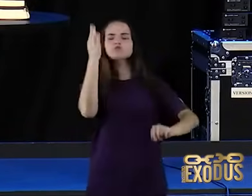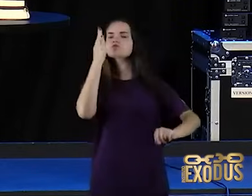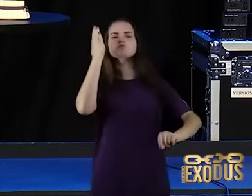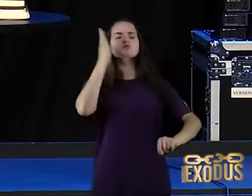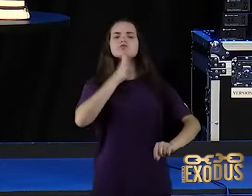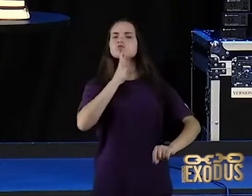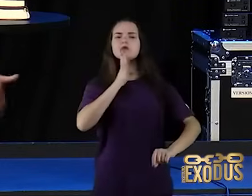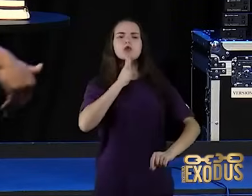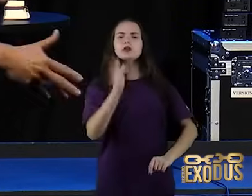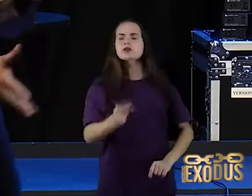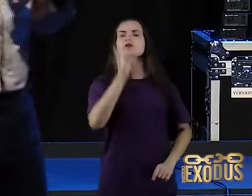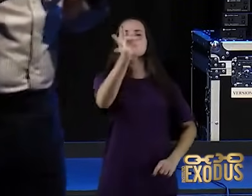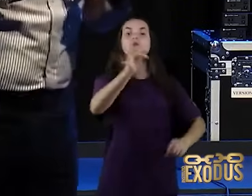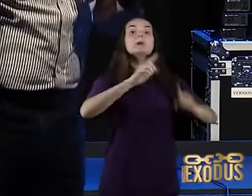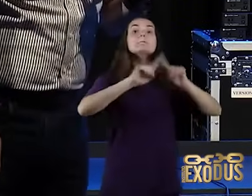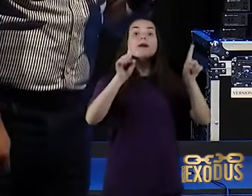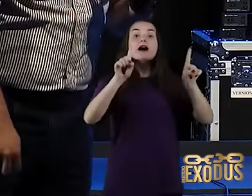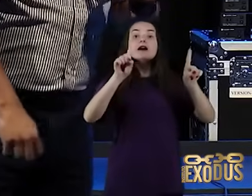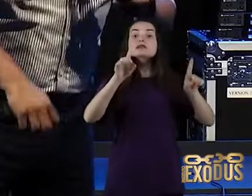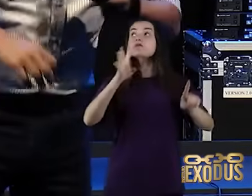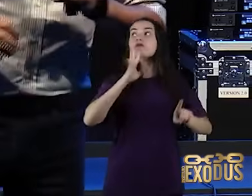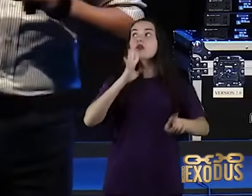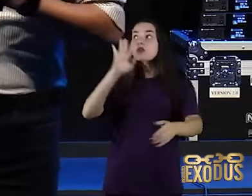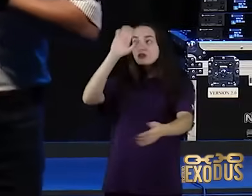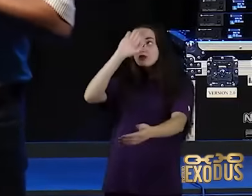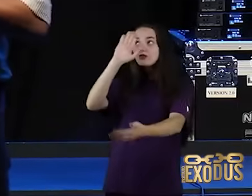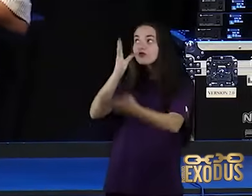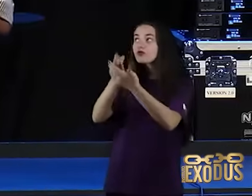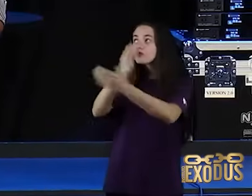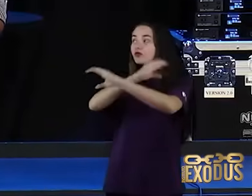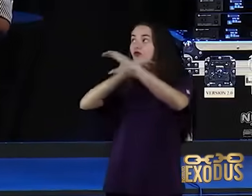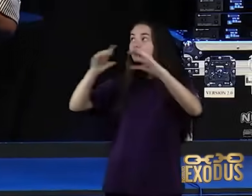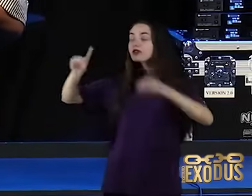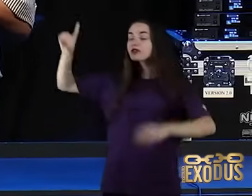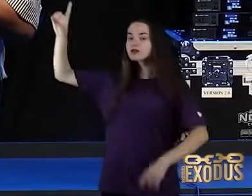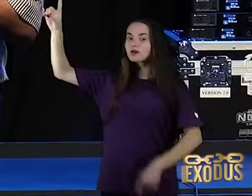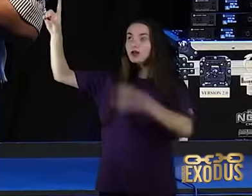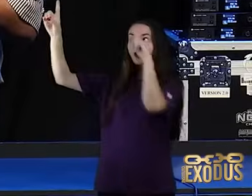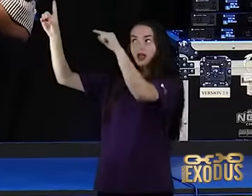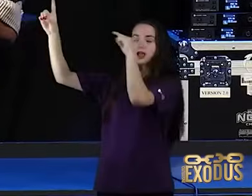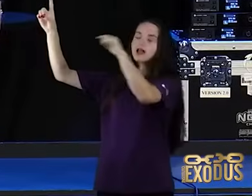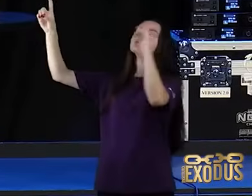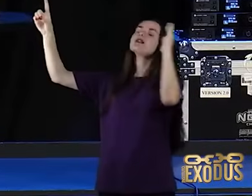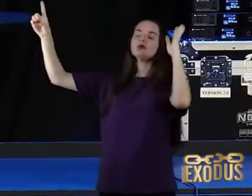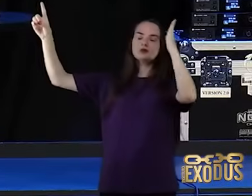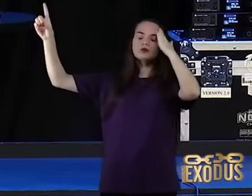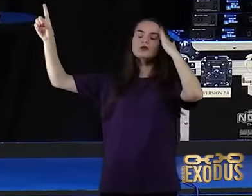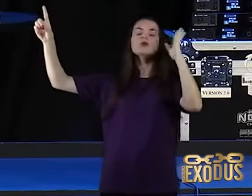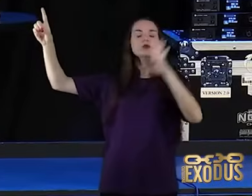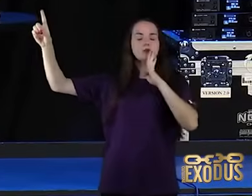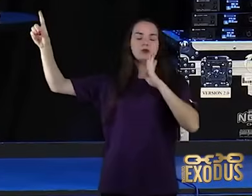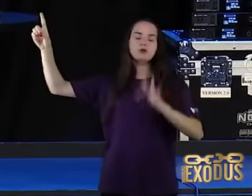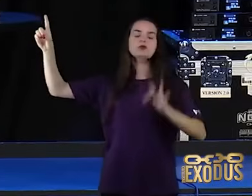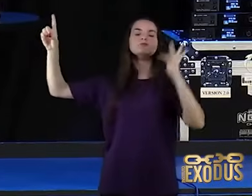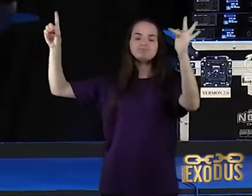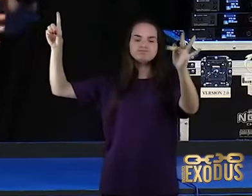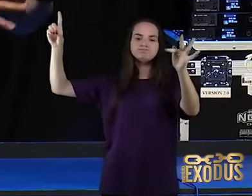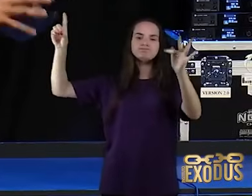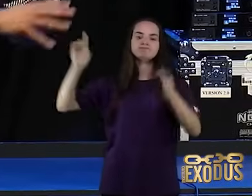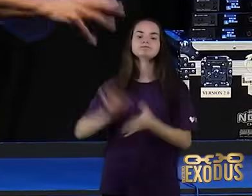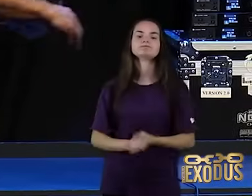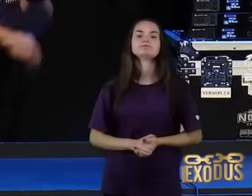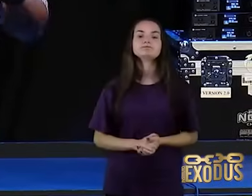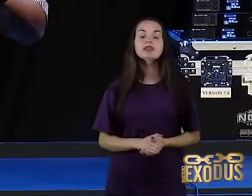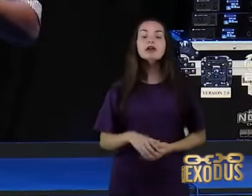me protegendo do Futuro isso que ele tá dizendo o ano novo começa e a única coisa que eu sei é que Deus vai